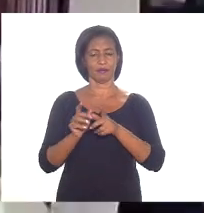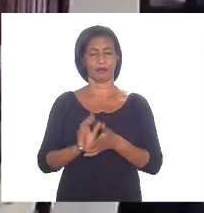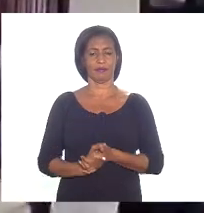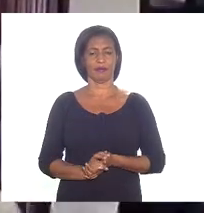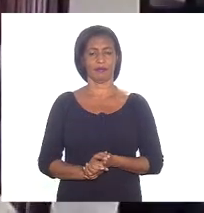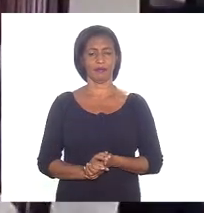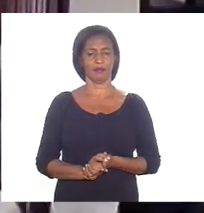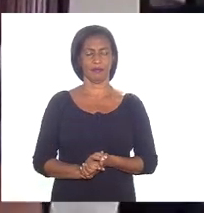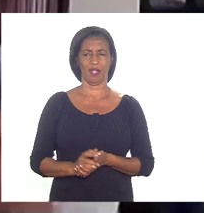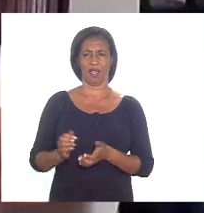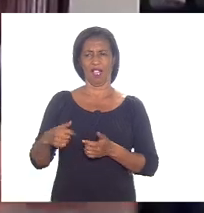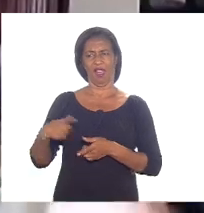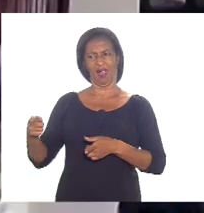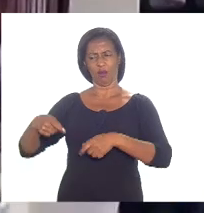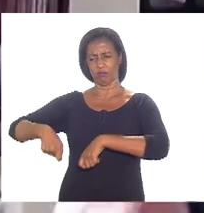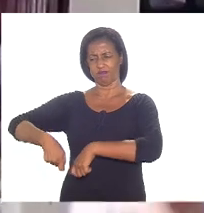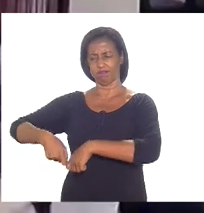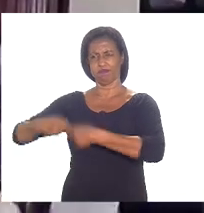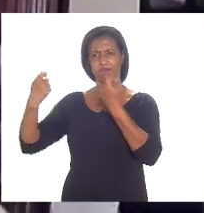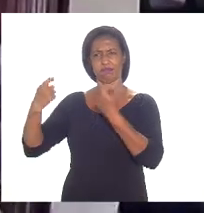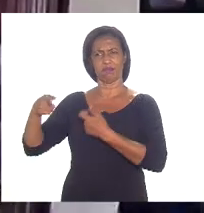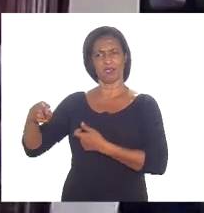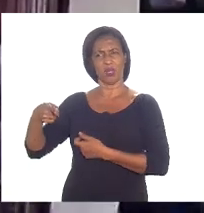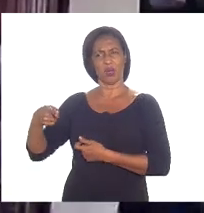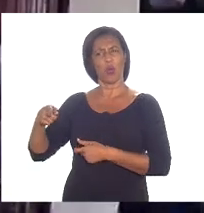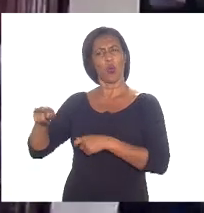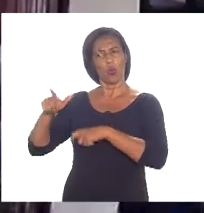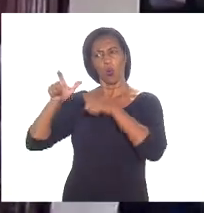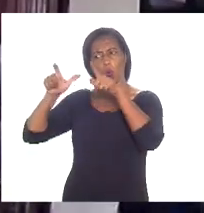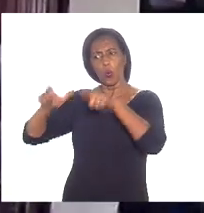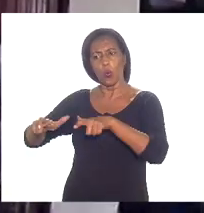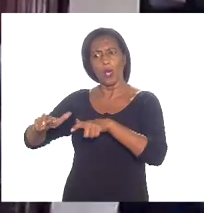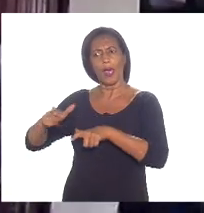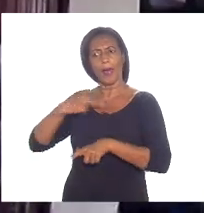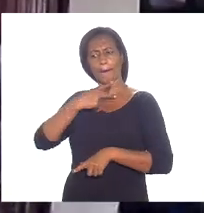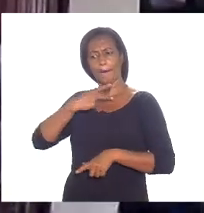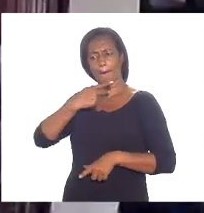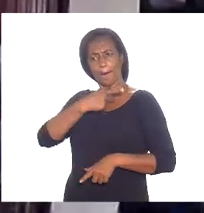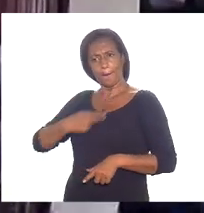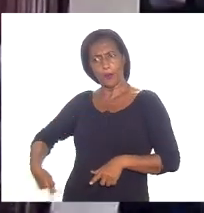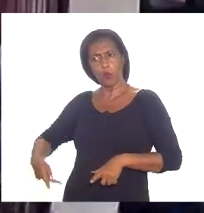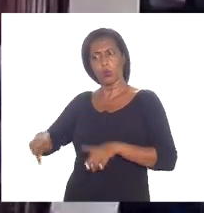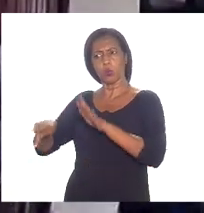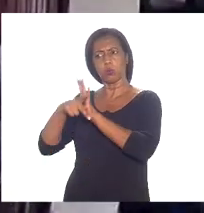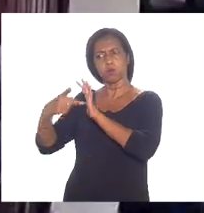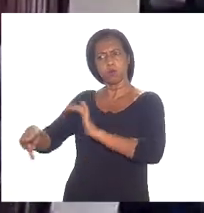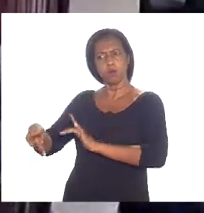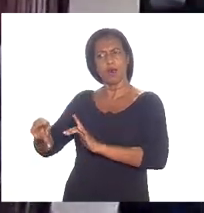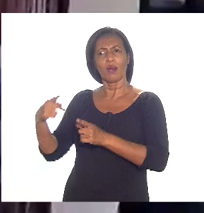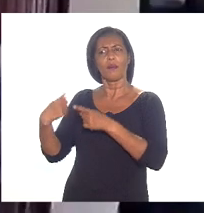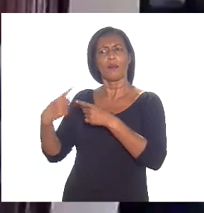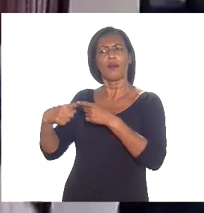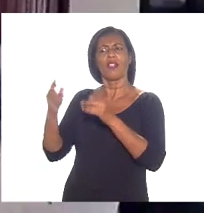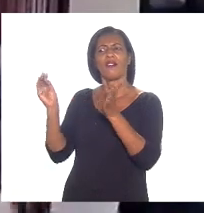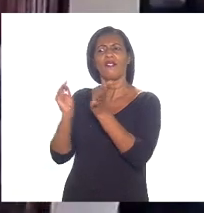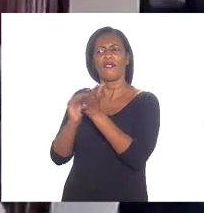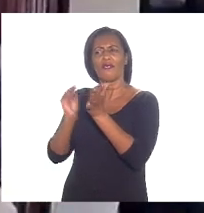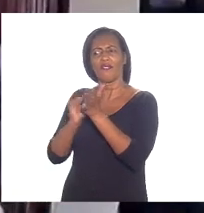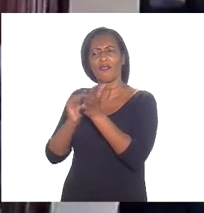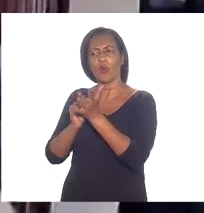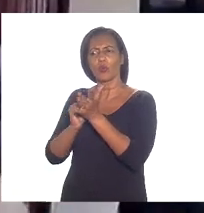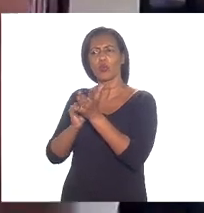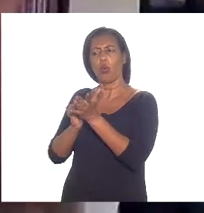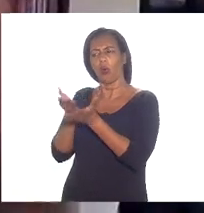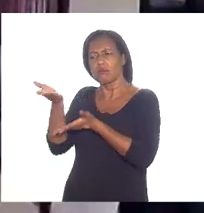a degradação daquilo que é público por conta de uma ingerência e